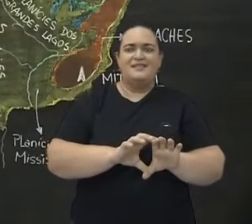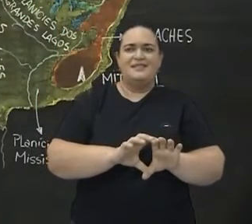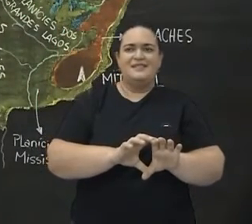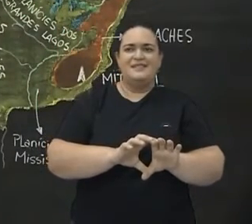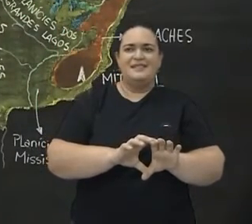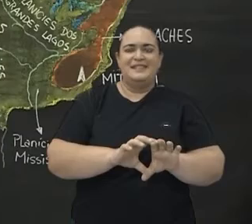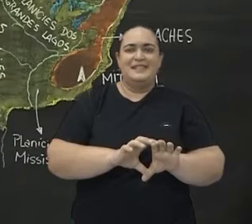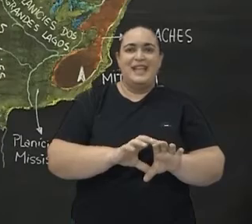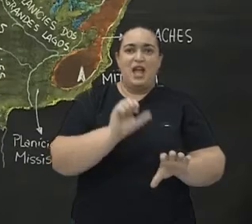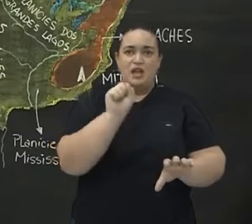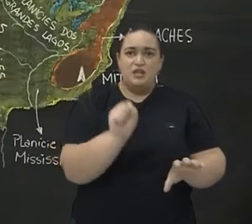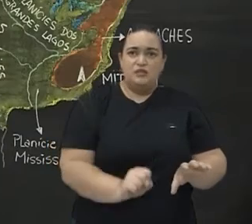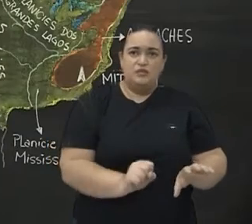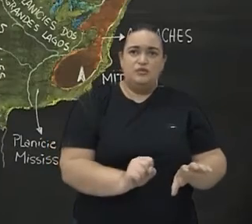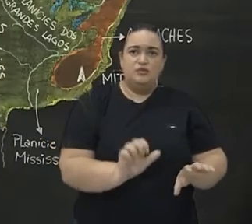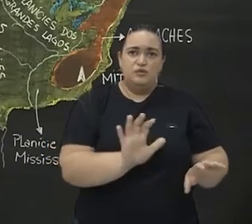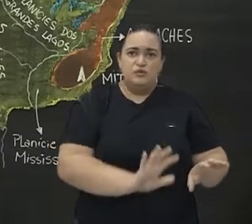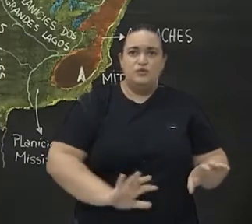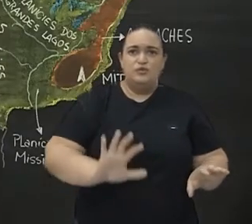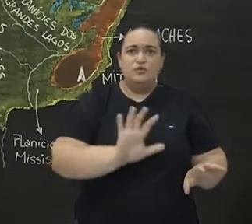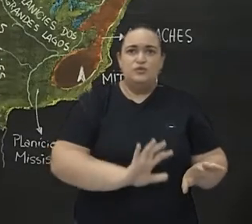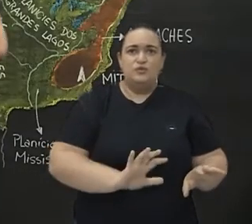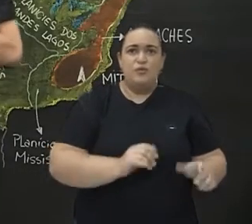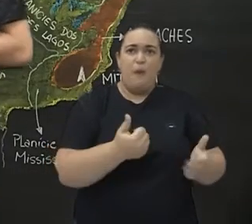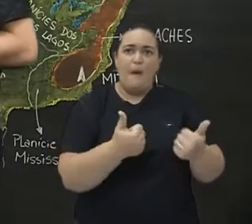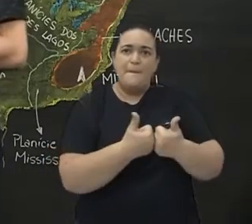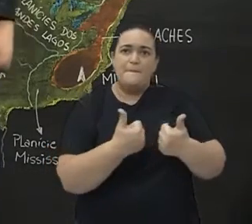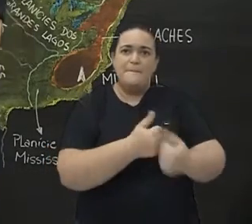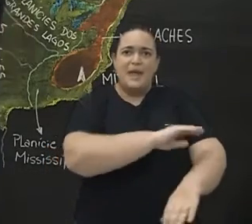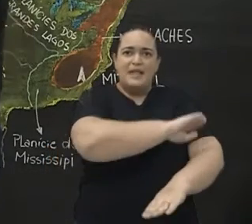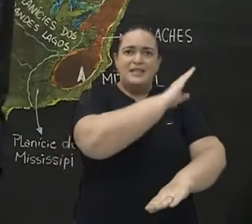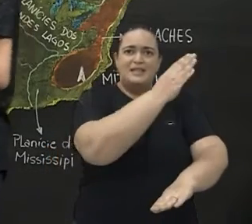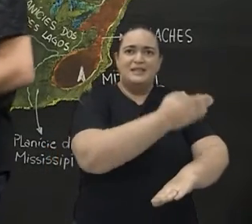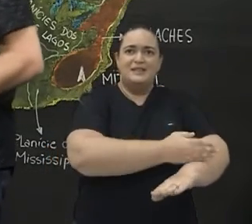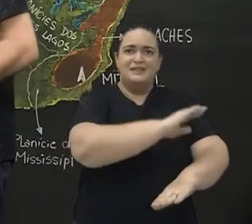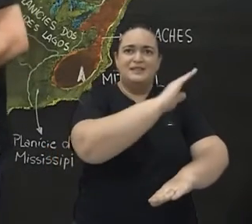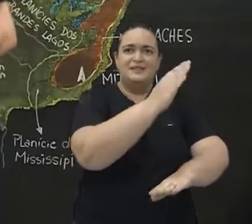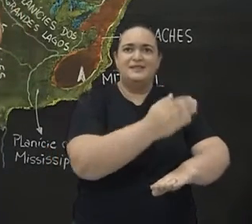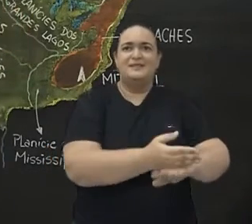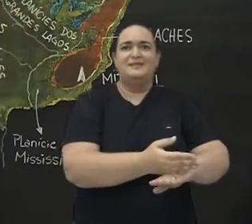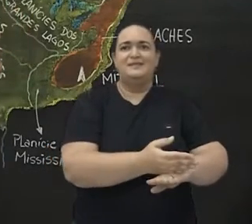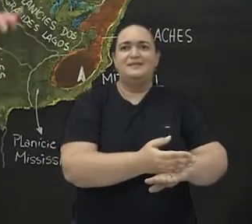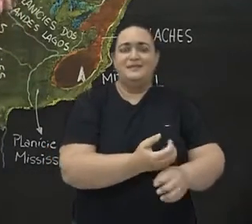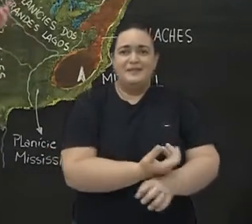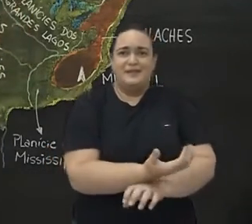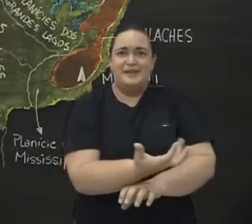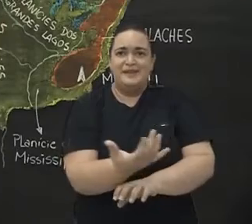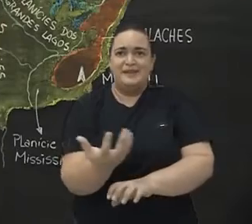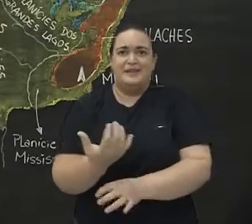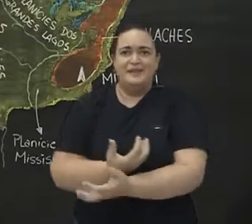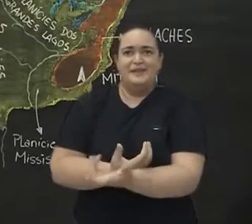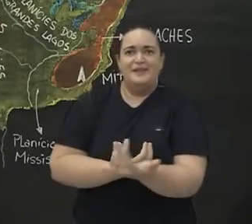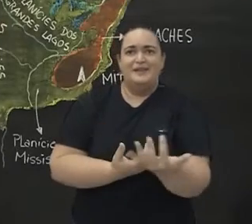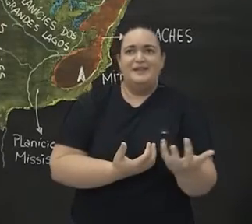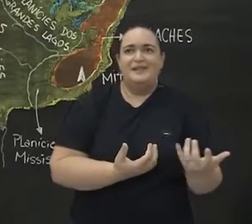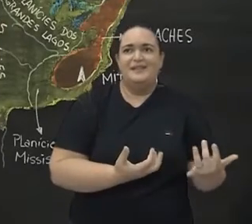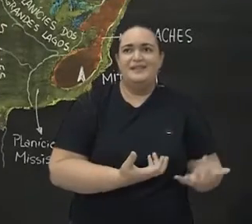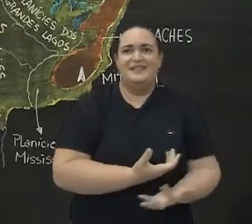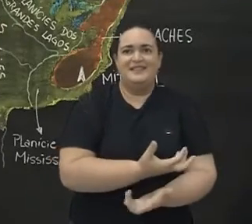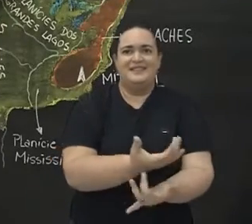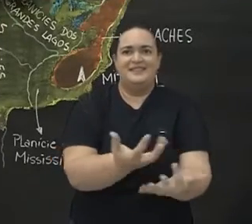e ao sul dessa grande área das montanhas rochosas, e teremos aí florestas boreais,